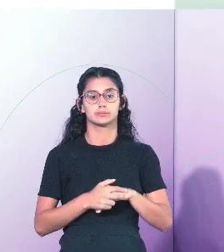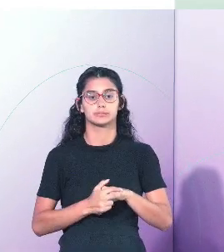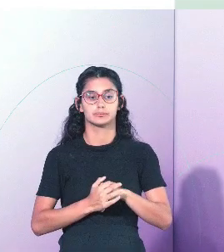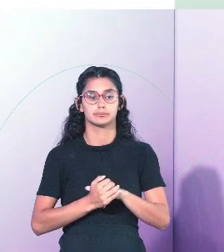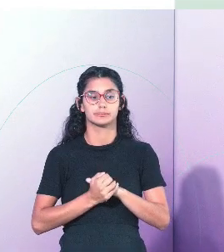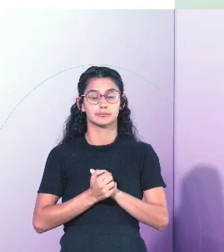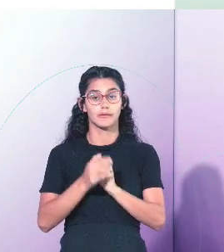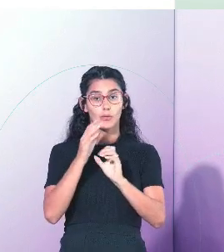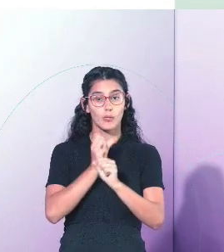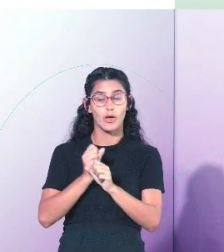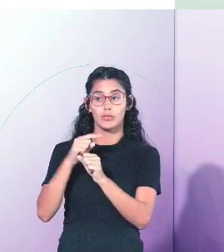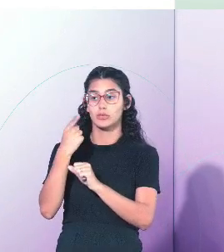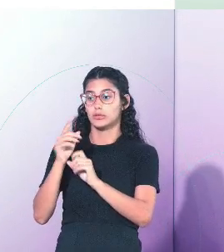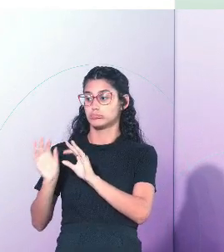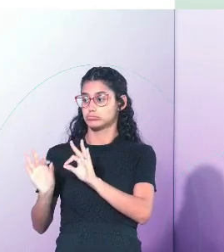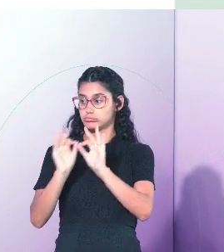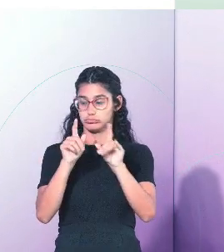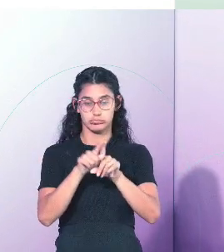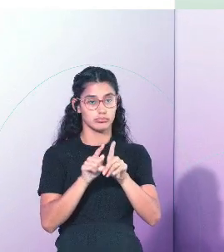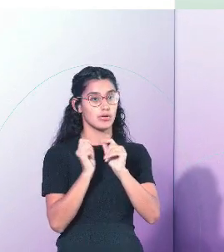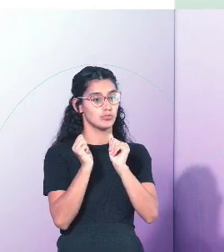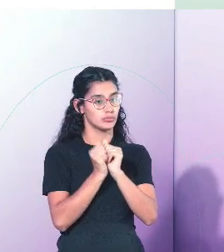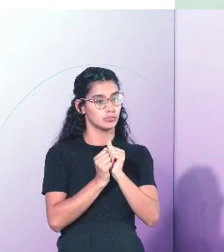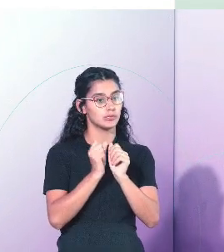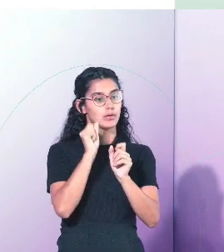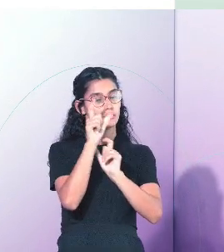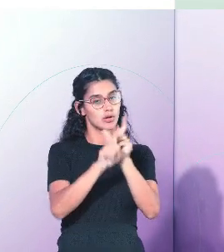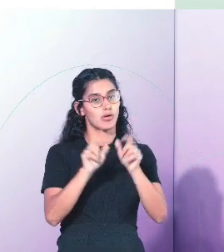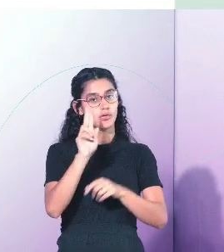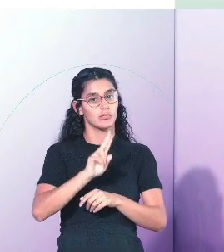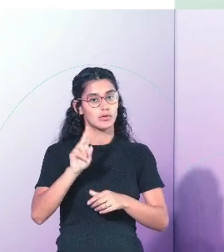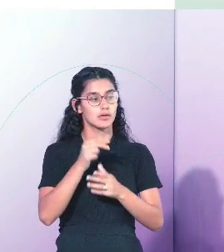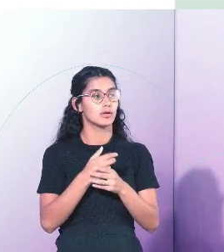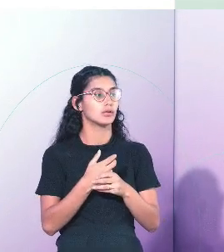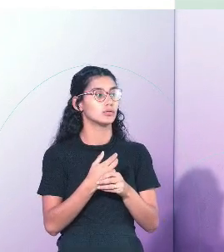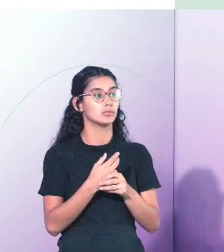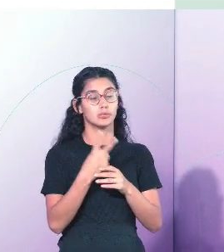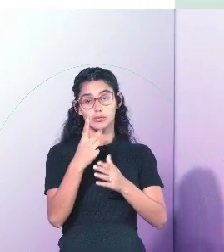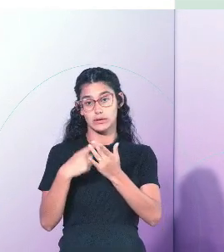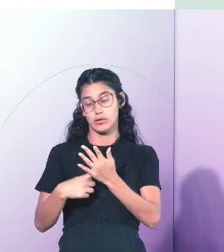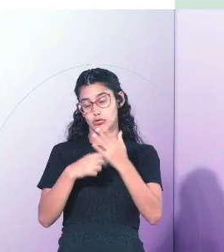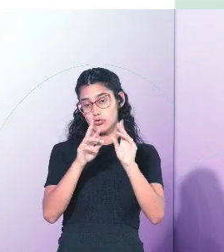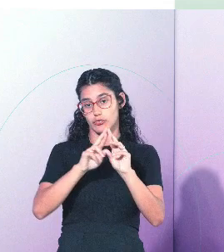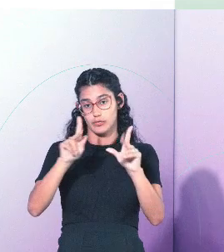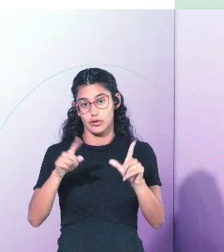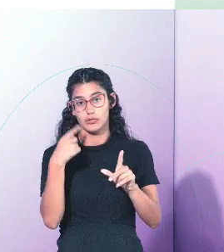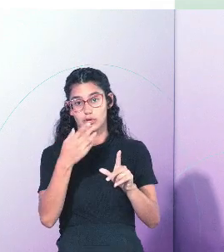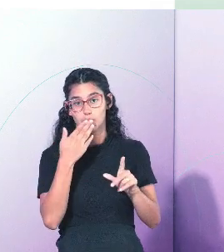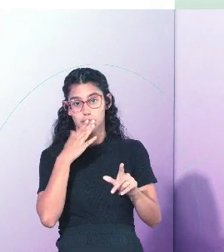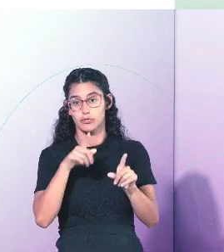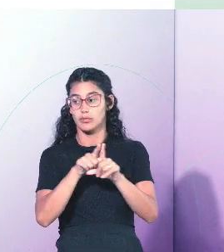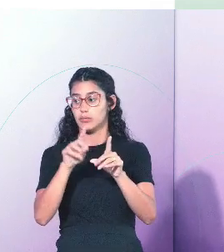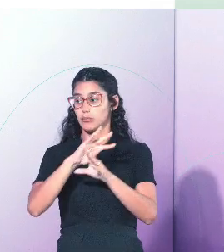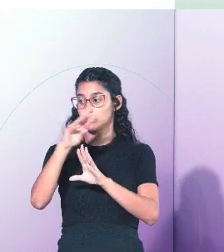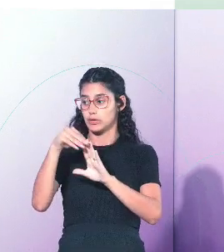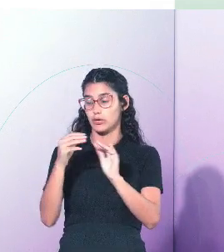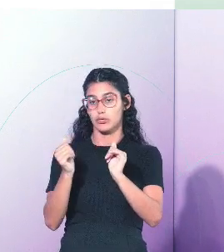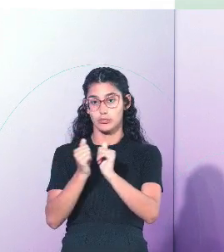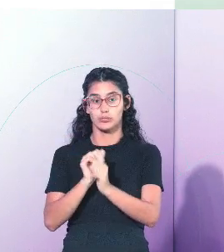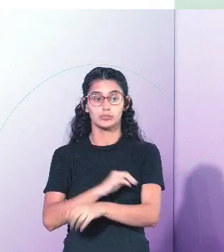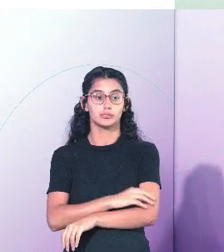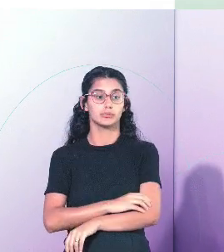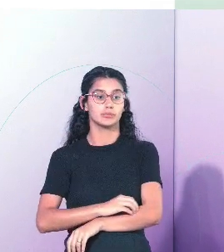esse cálculo? A gente acompanha coortes de pacientes usando 2 tecnologias diferentes, a que a gente está pedindo a incorporação